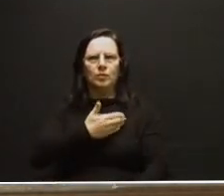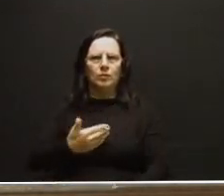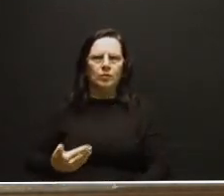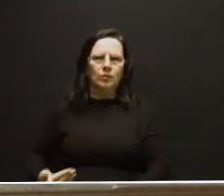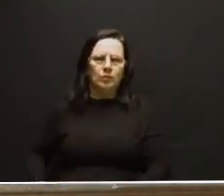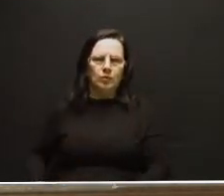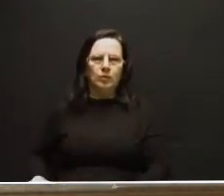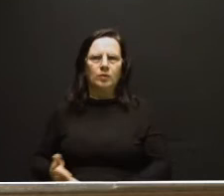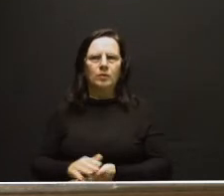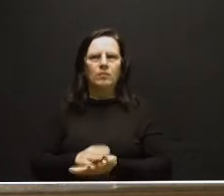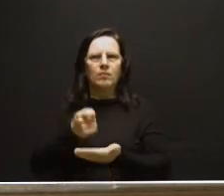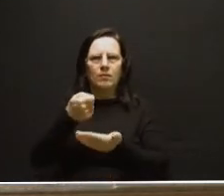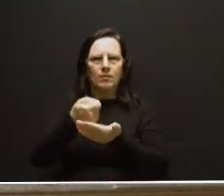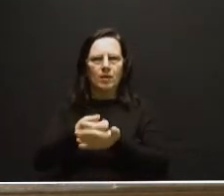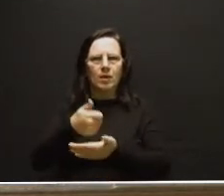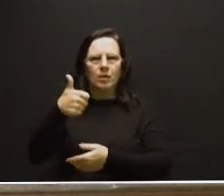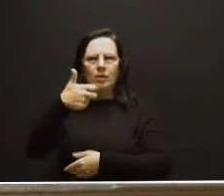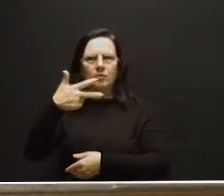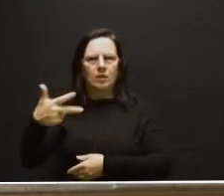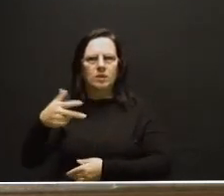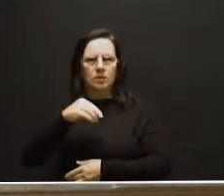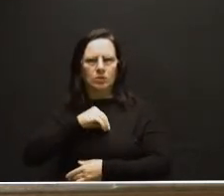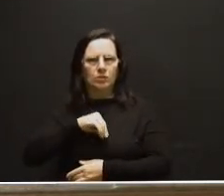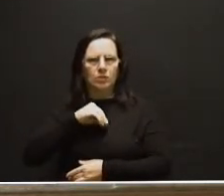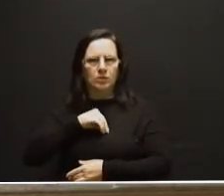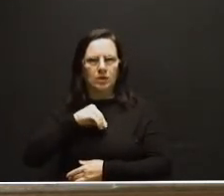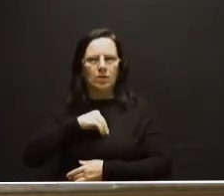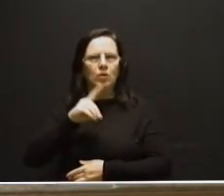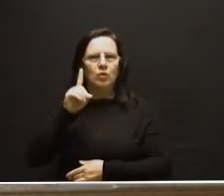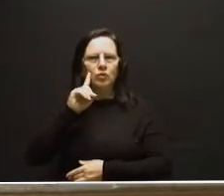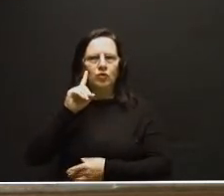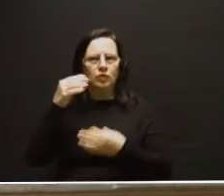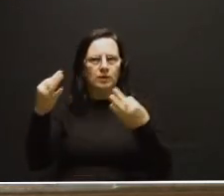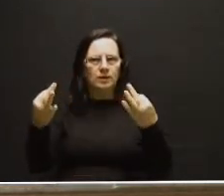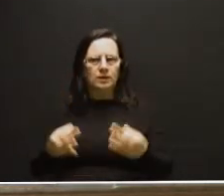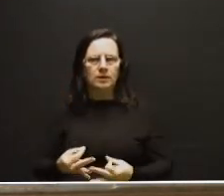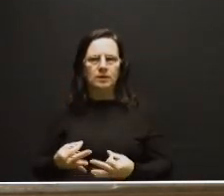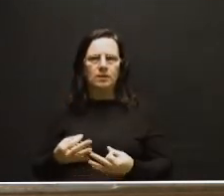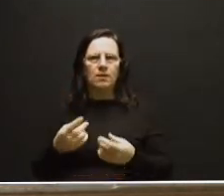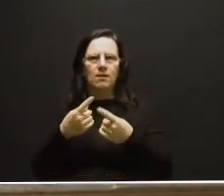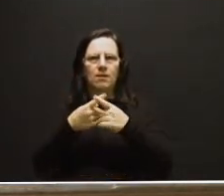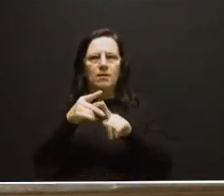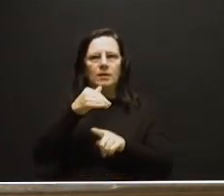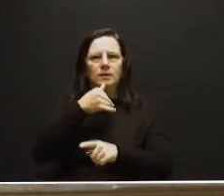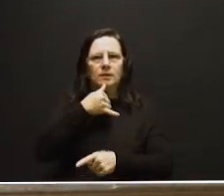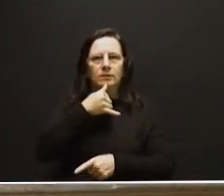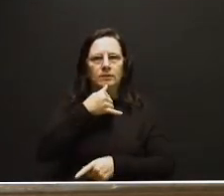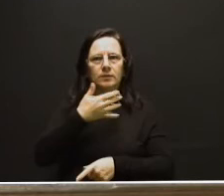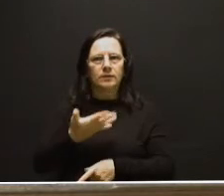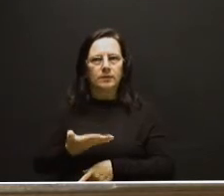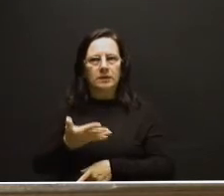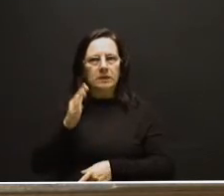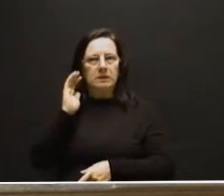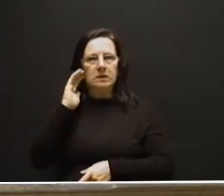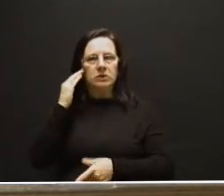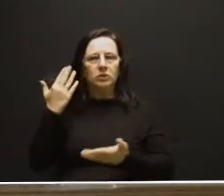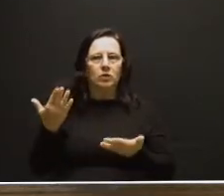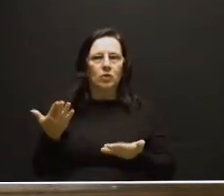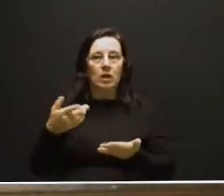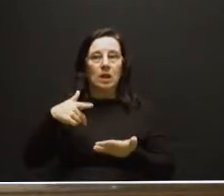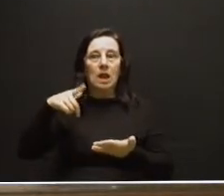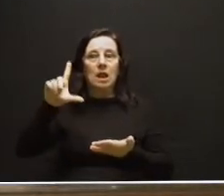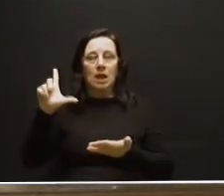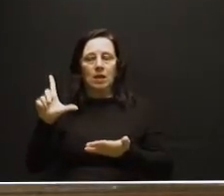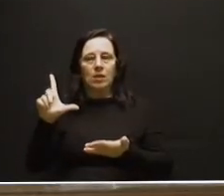e pagar o décimo terceiro funcionário poodle na data correta mas infelizmente ele entendeu que agora tanto esse